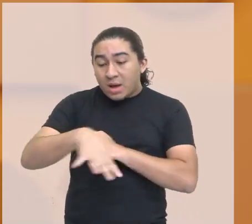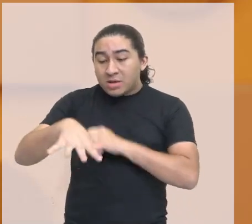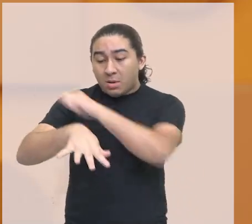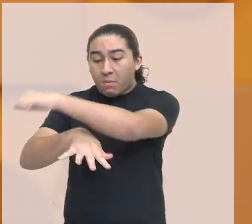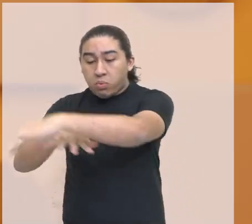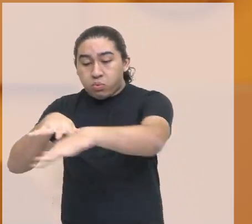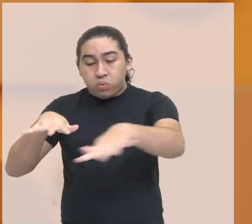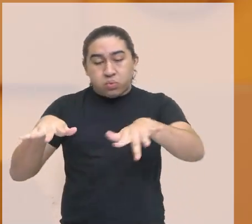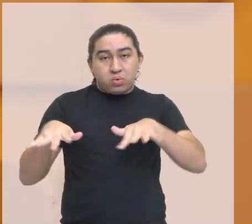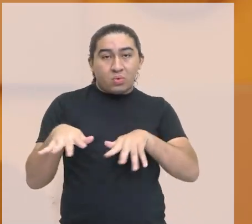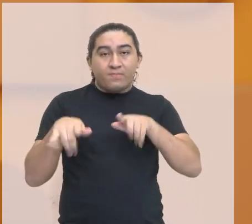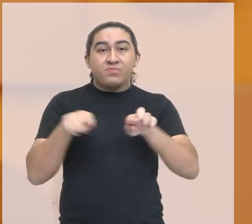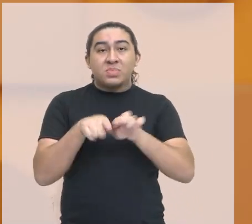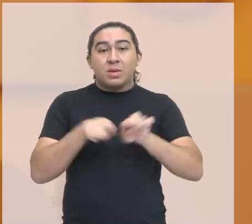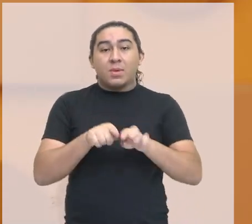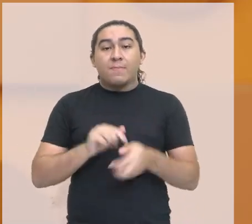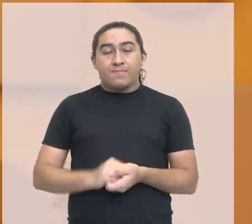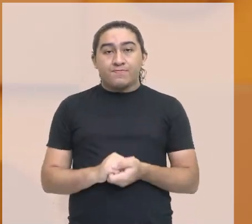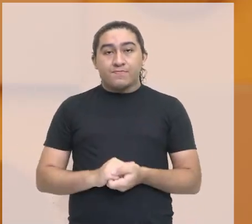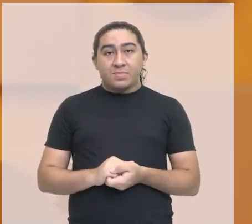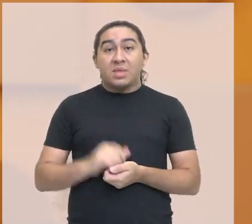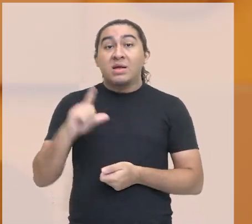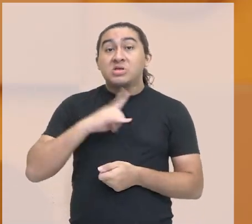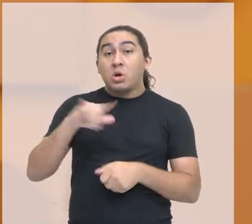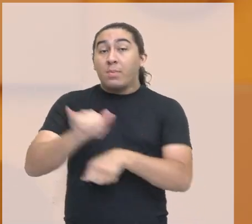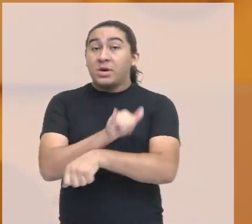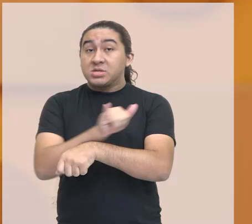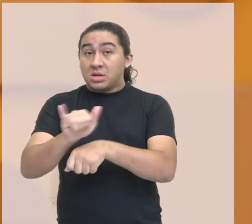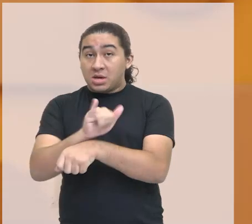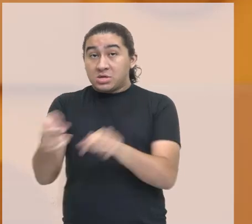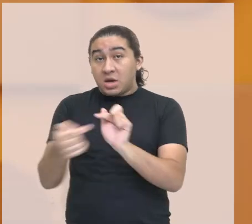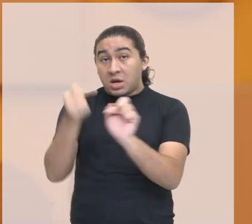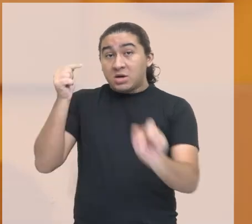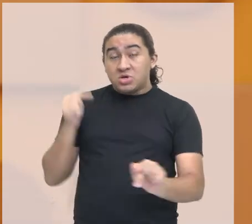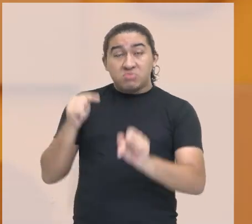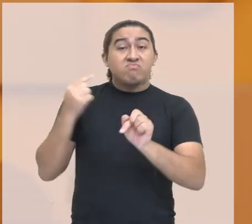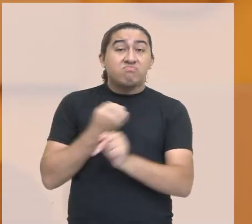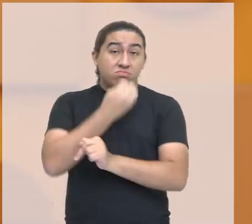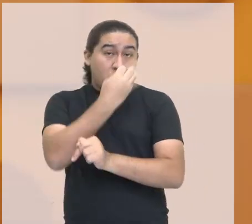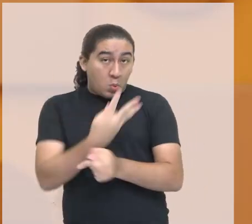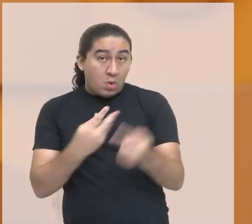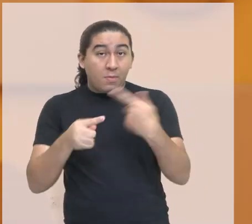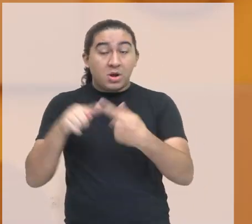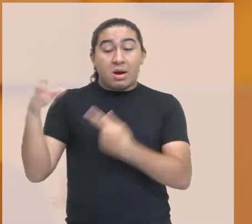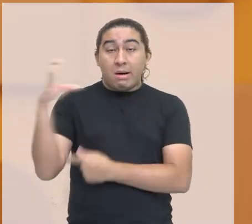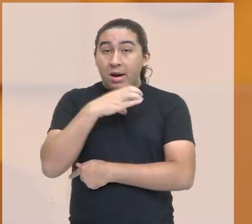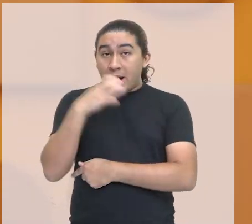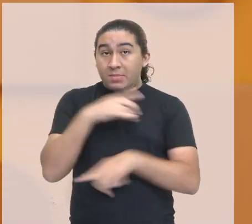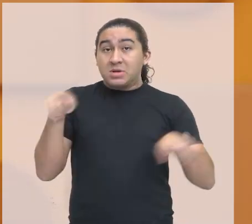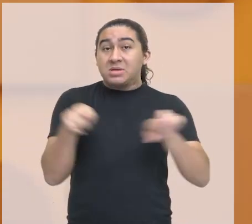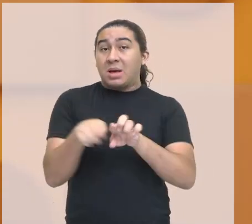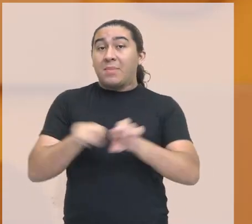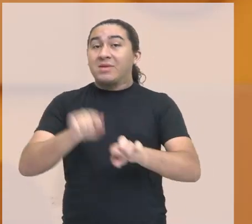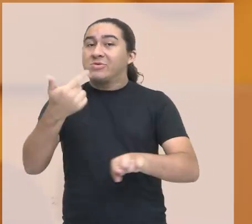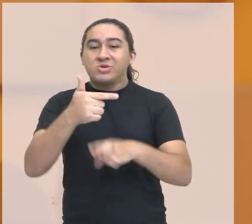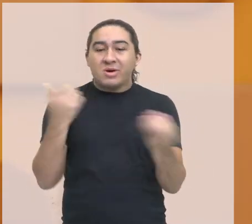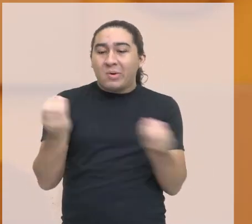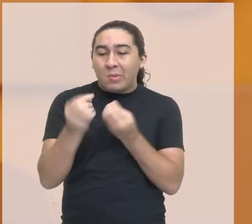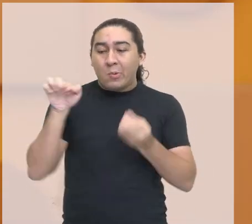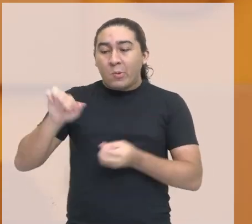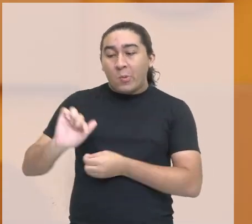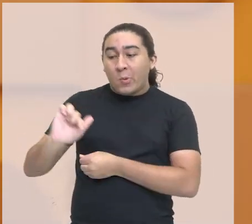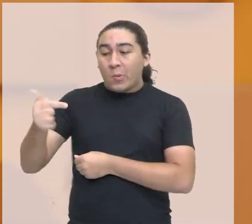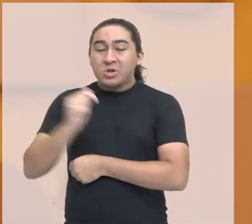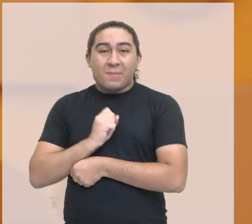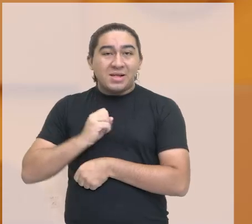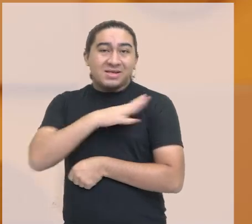território alemão. A Blitzkrieg foi uma tática de guerra bastante eficiente, porque era rápida, não dava tempo do exército inimigo